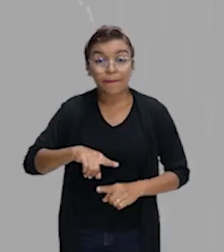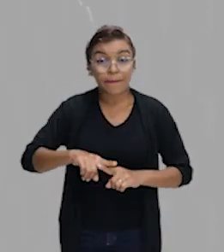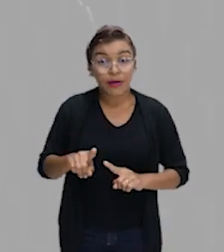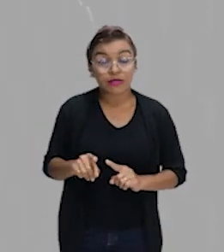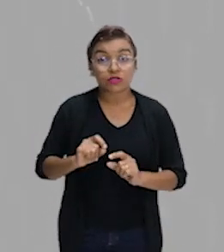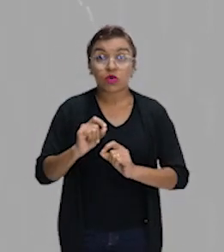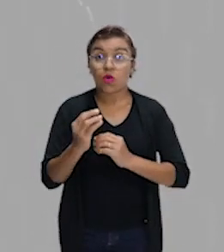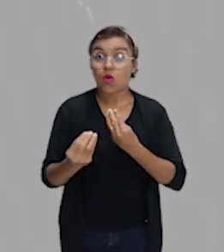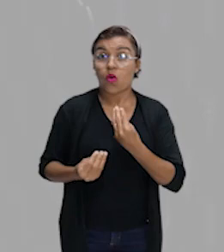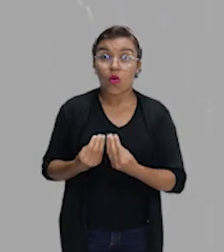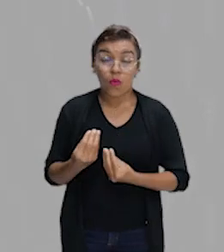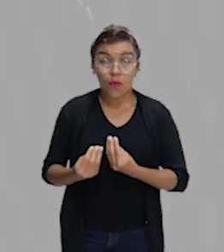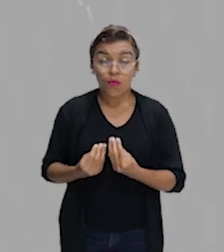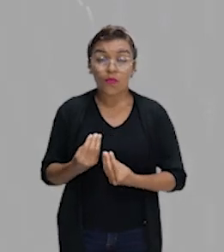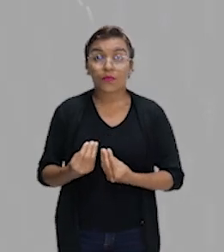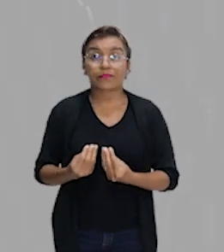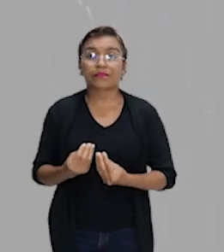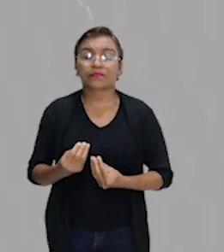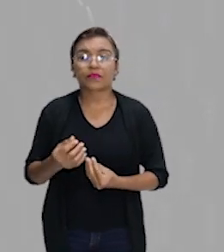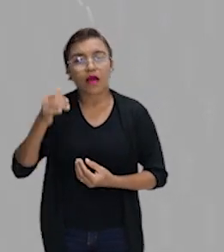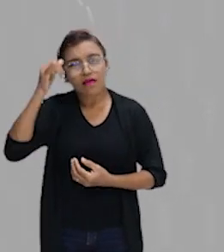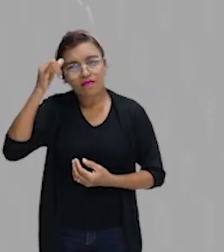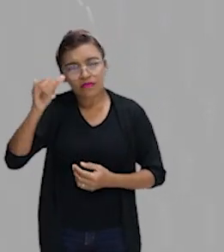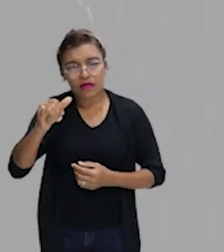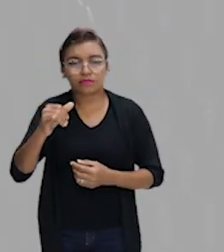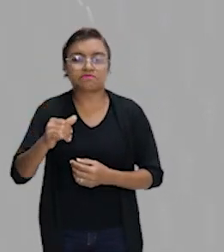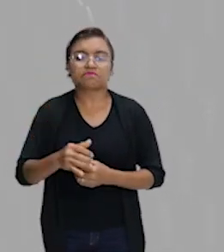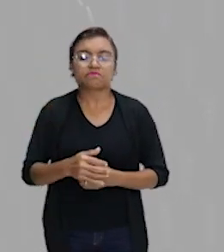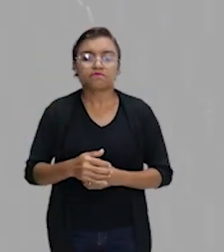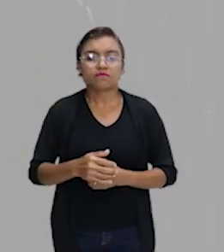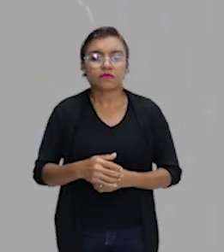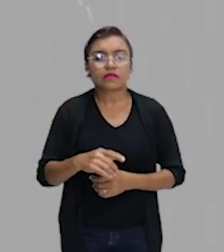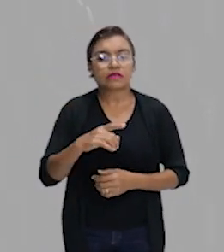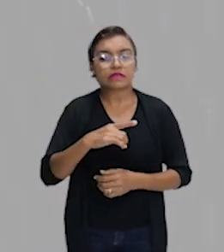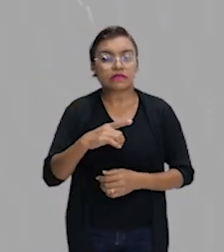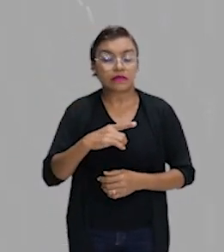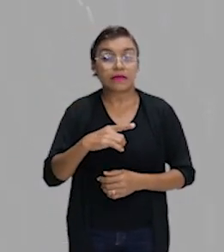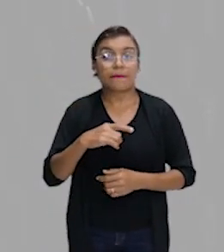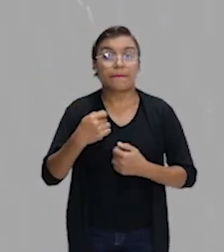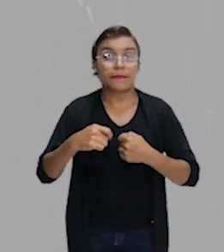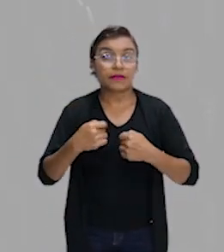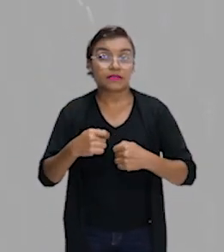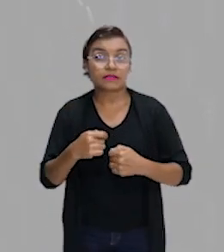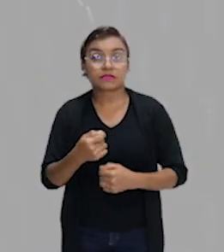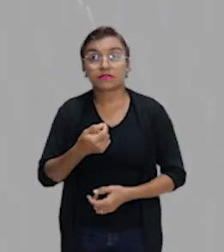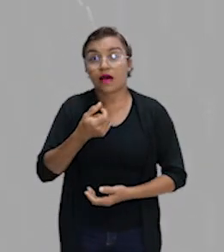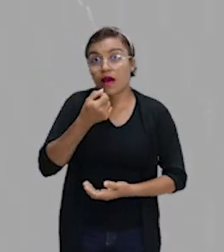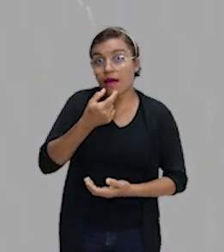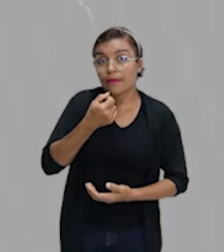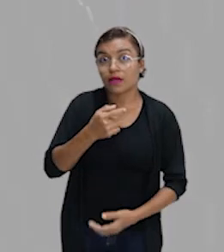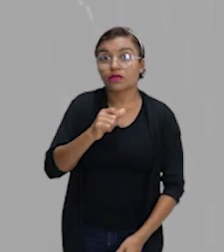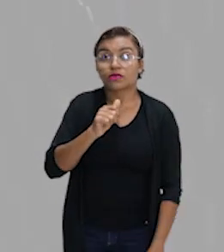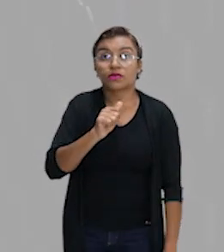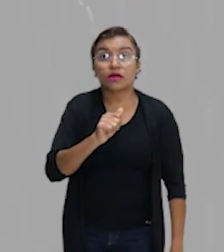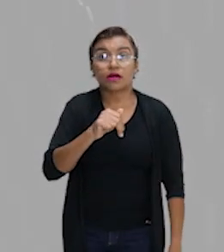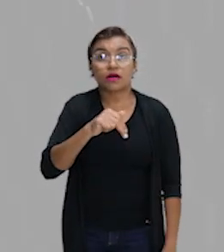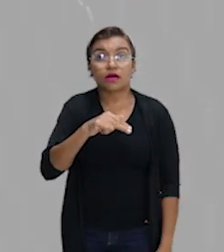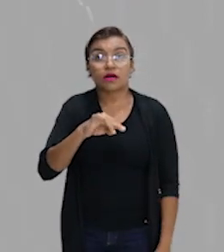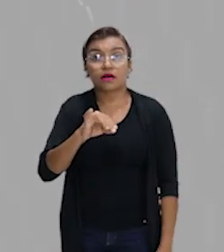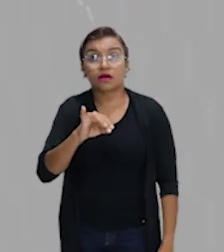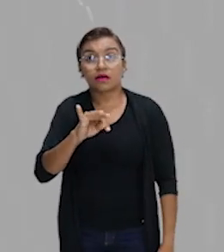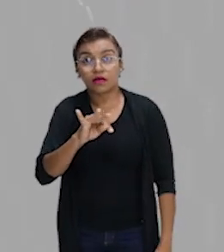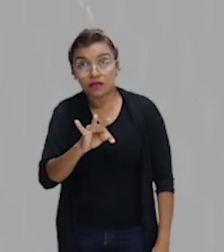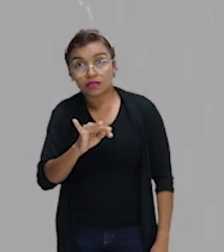combater isso, a gente recomenda o quê? O uso de um antiácido, que pode ser uma base,